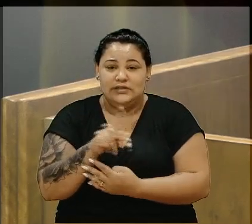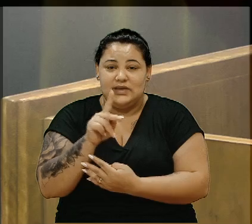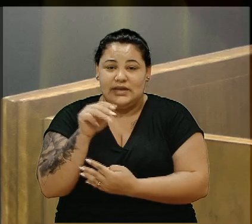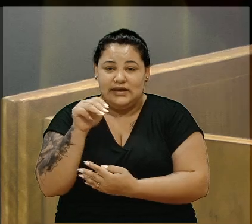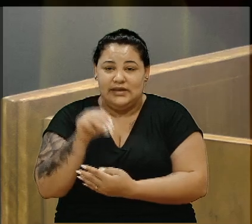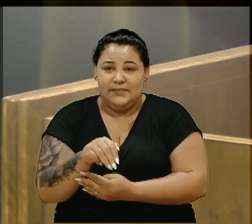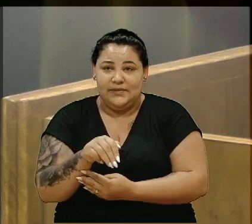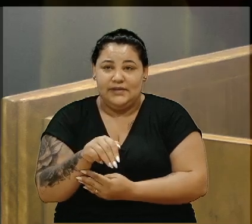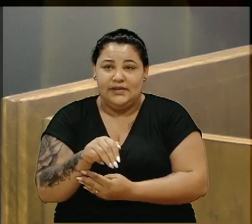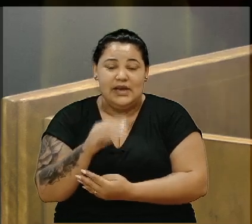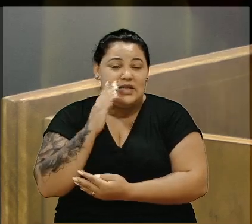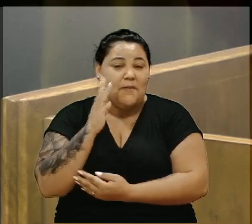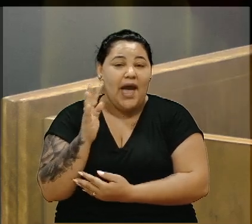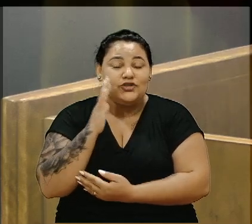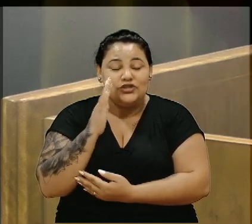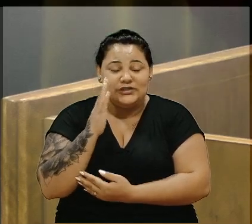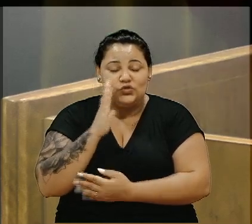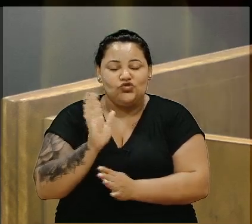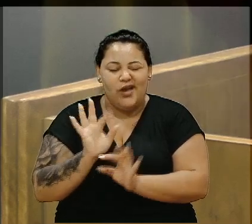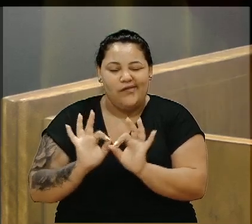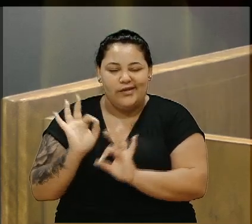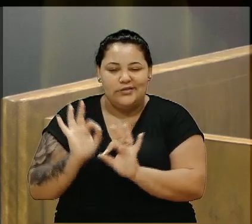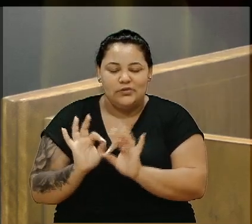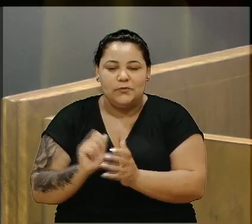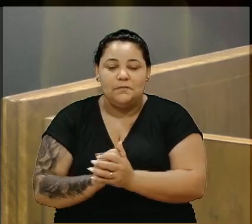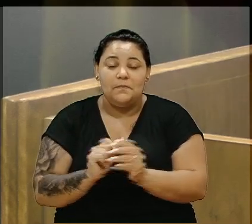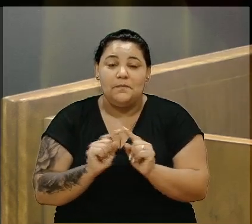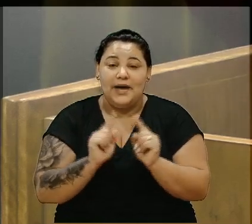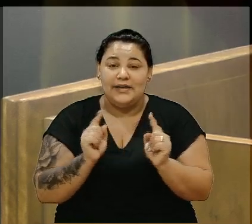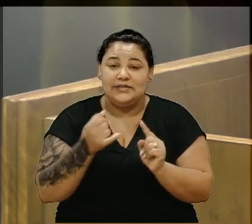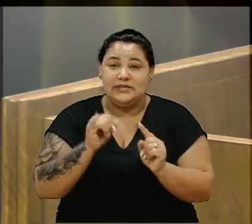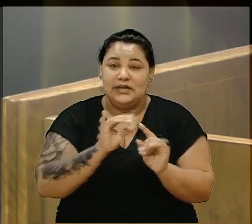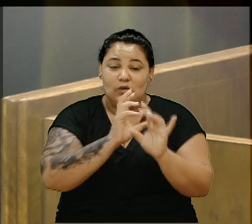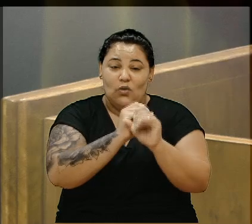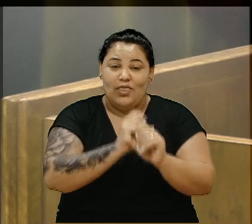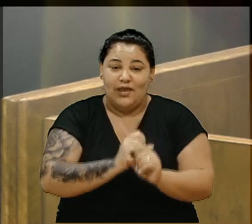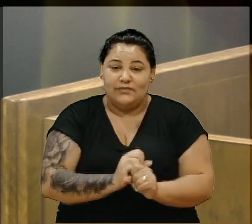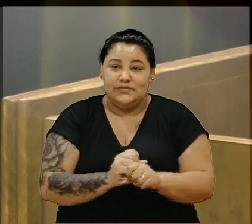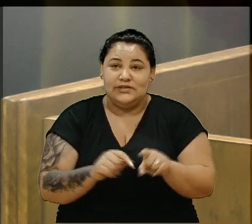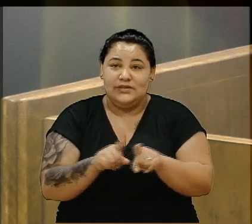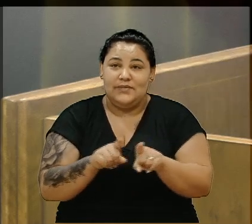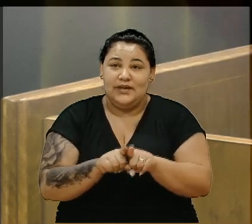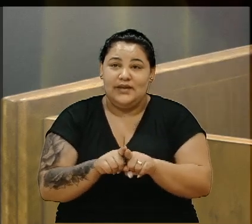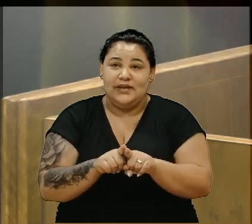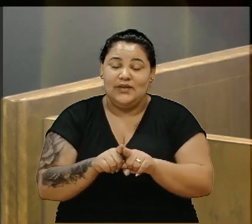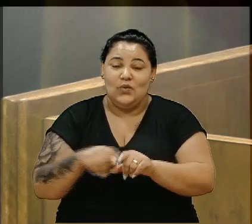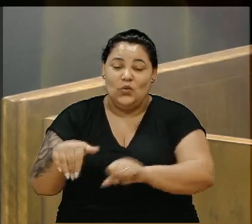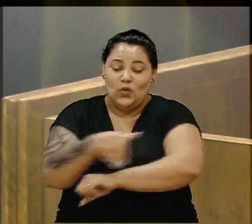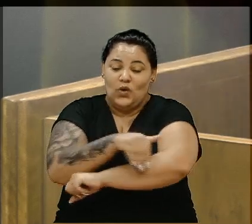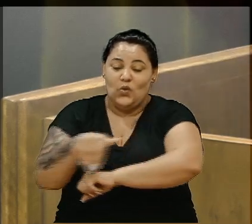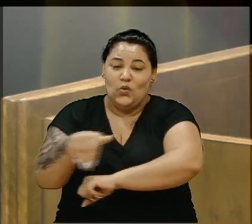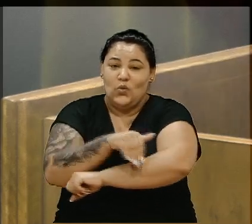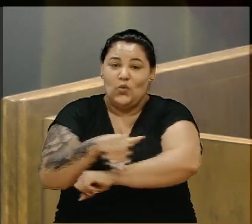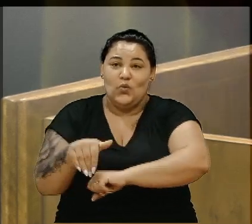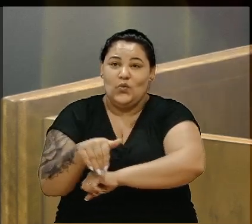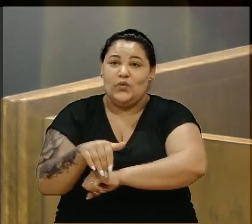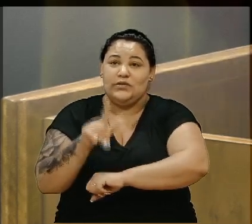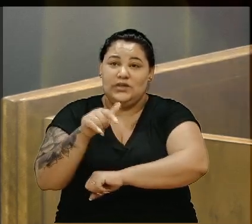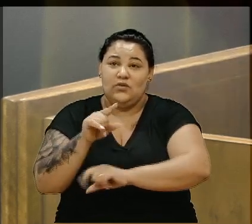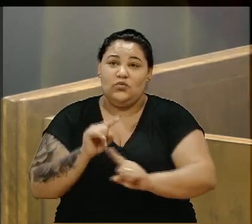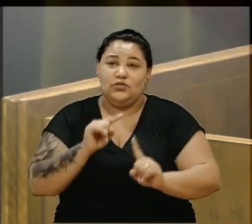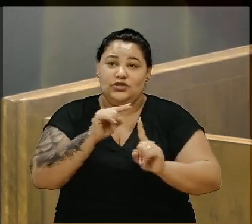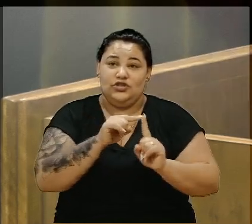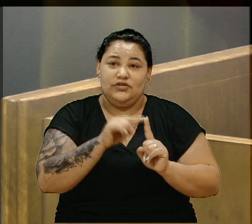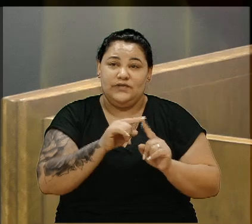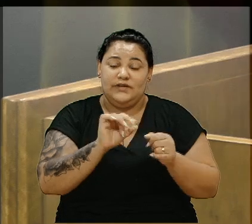estão, né, imaginando, prevendo e planejando, mas se a gente contar com as ruas paralelas, chegaria num percurso que é esse que é feito